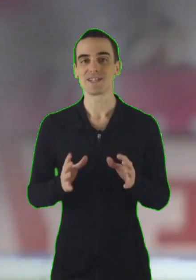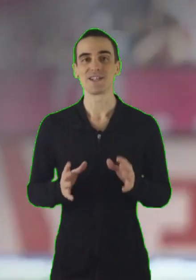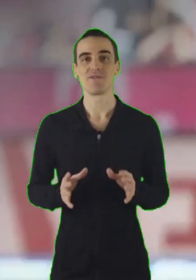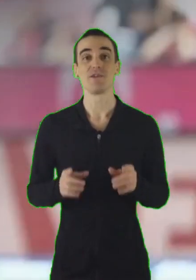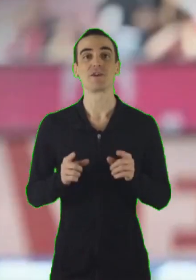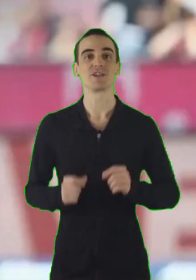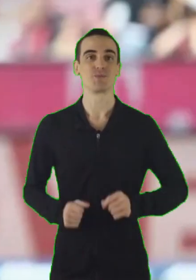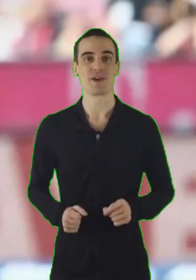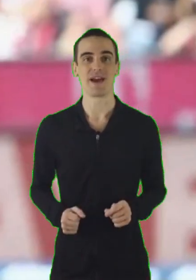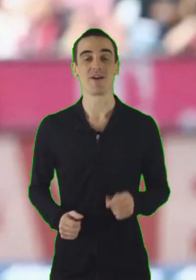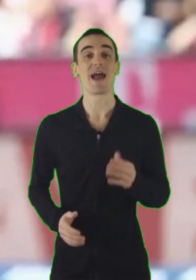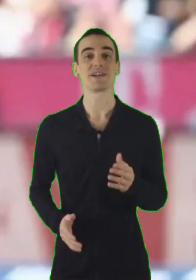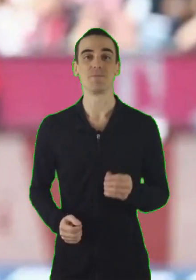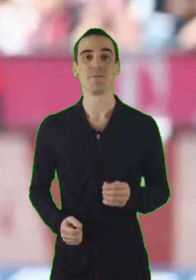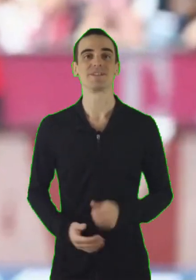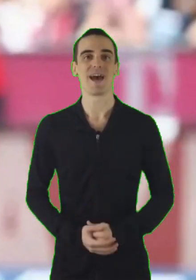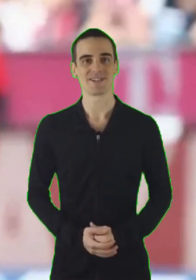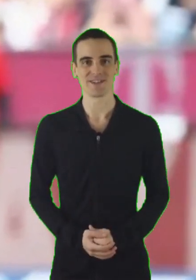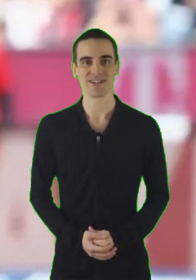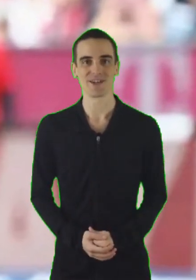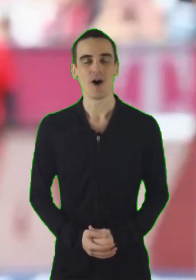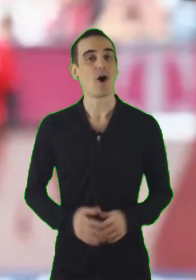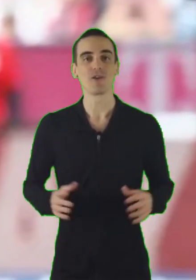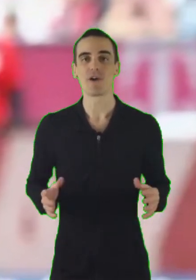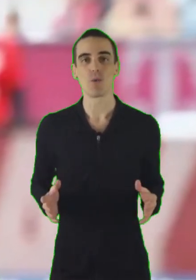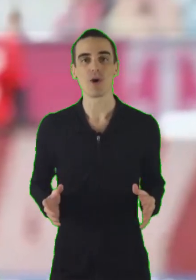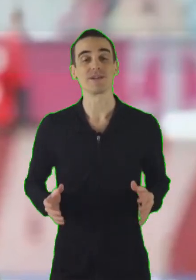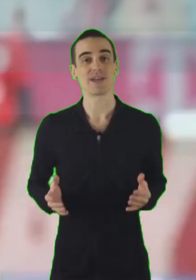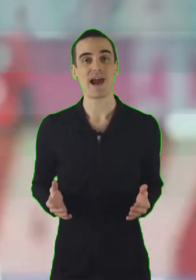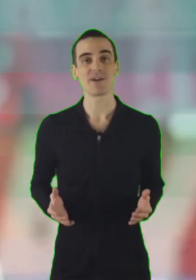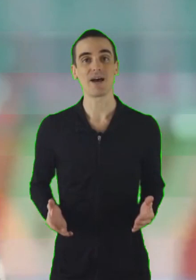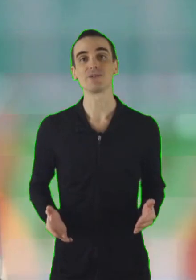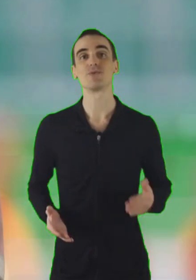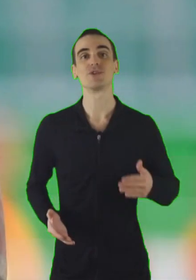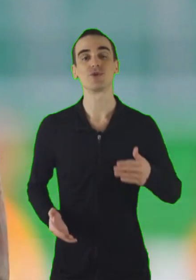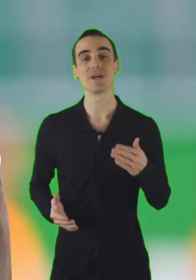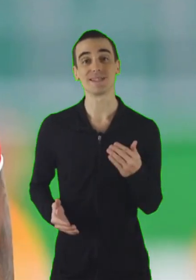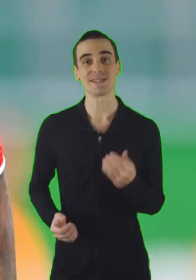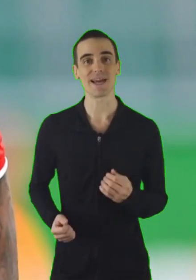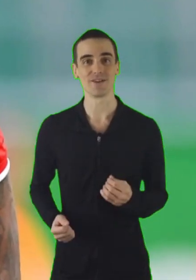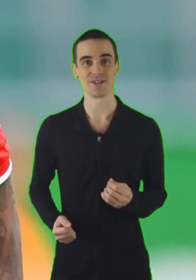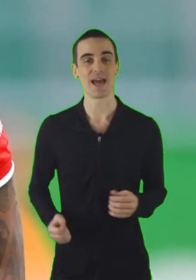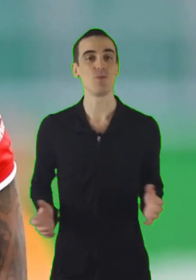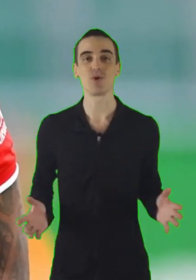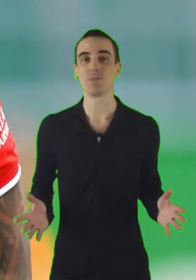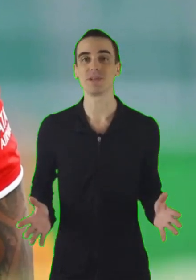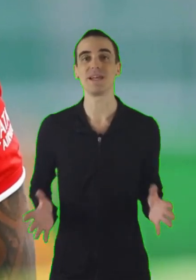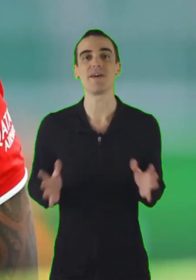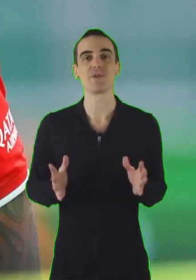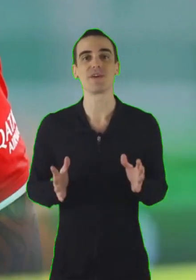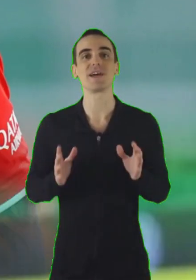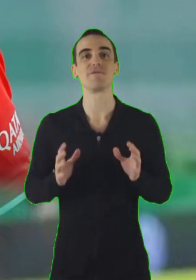que as circunstâncias podem mudar rapidamente, e o desenrolar dessa história ainda reserva surpresas para todos nós. E aí,